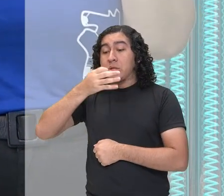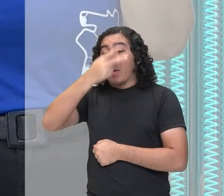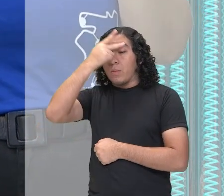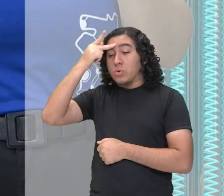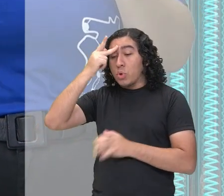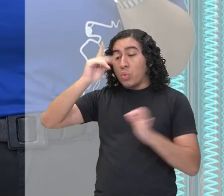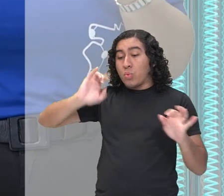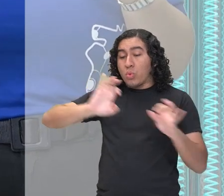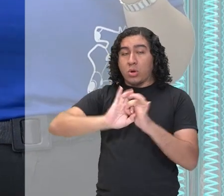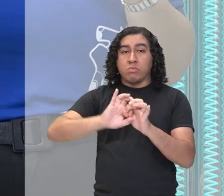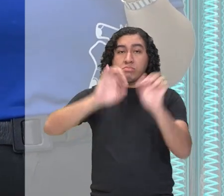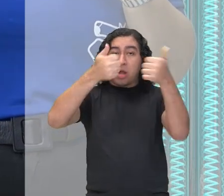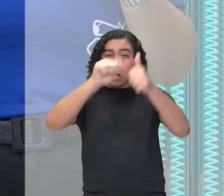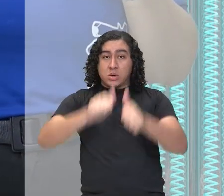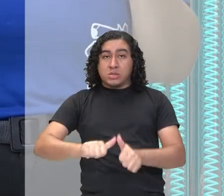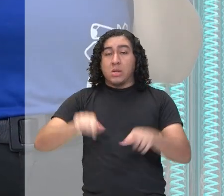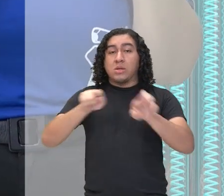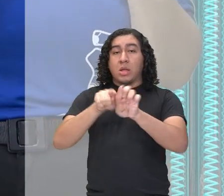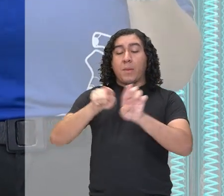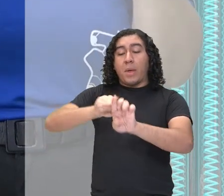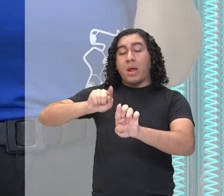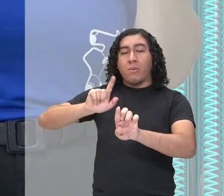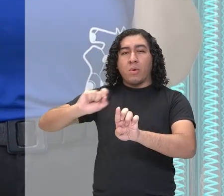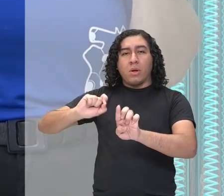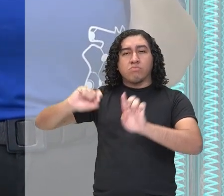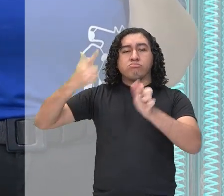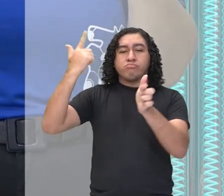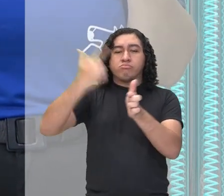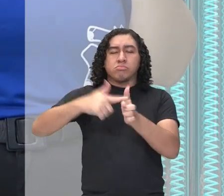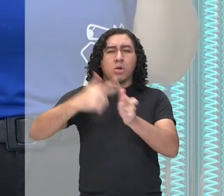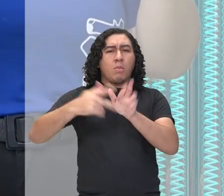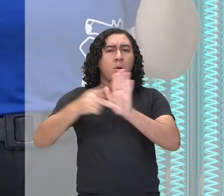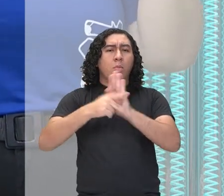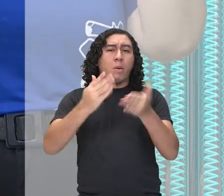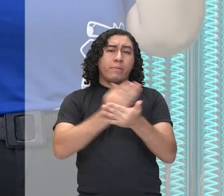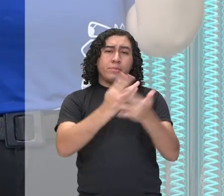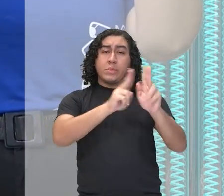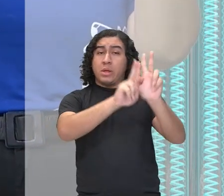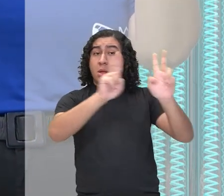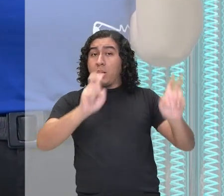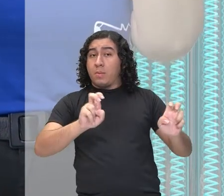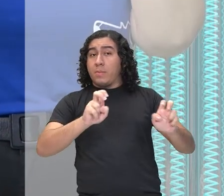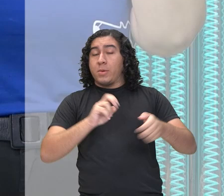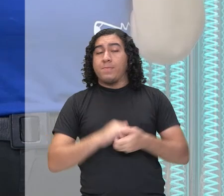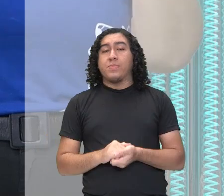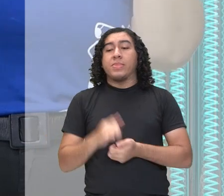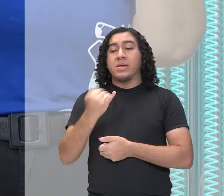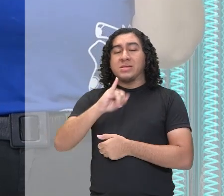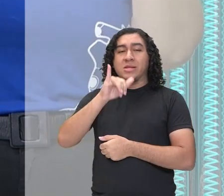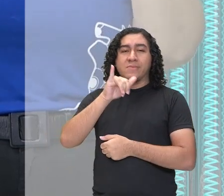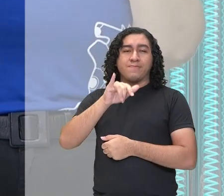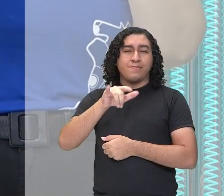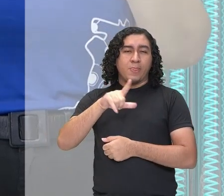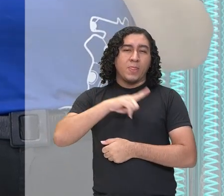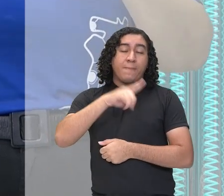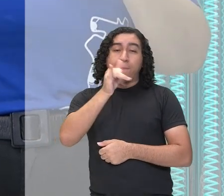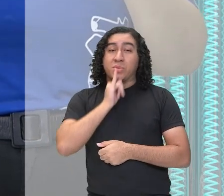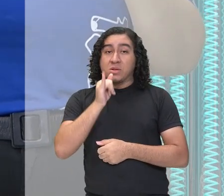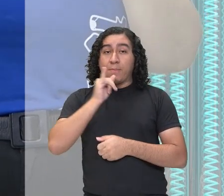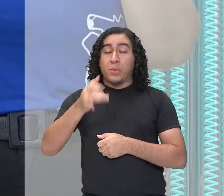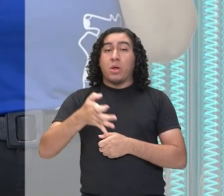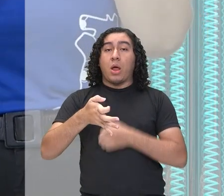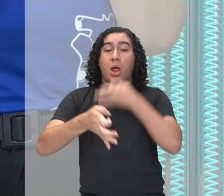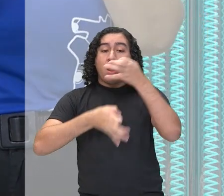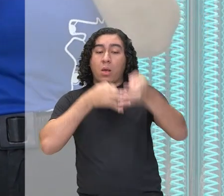analisar, avaliar e responder a uma questão controversa. Não, então, se tem argumentação, é